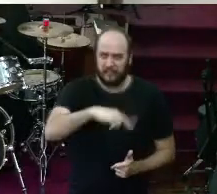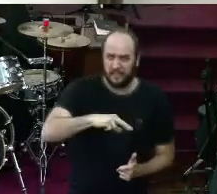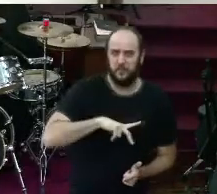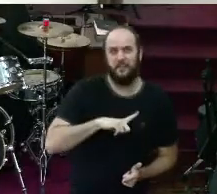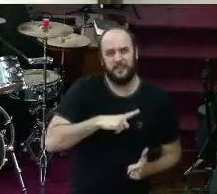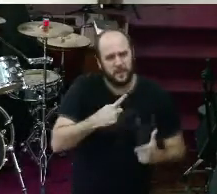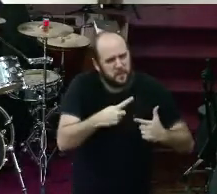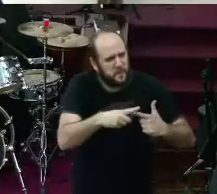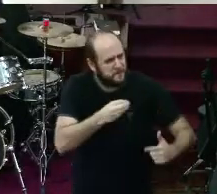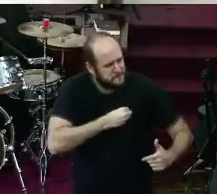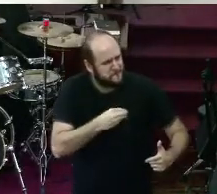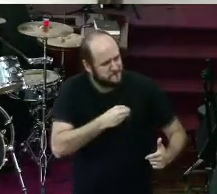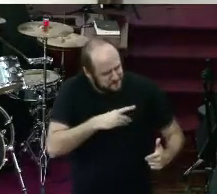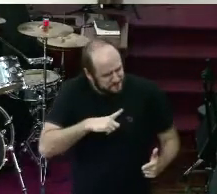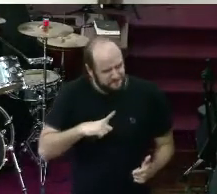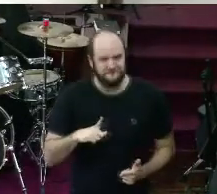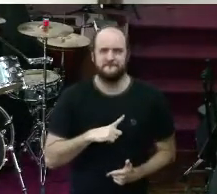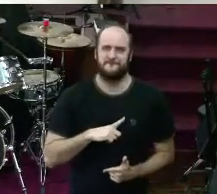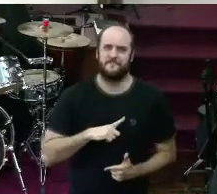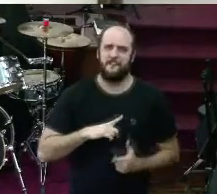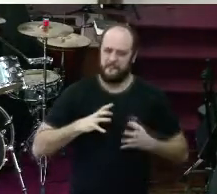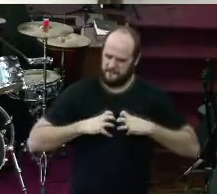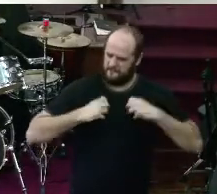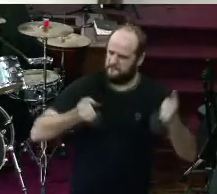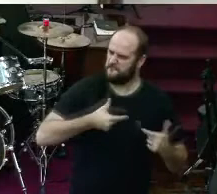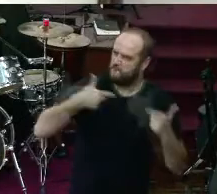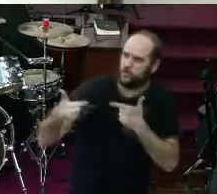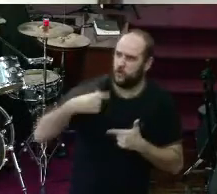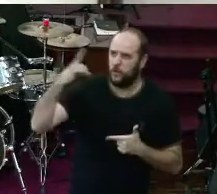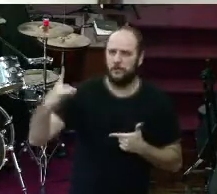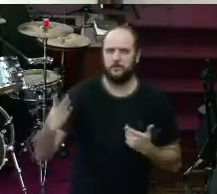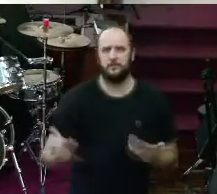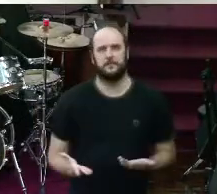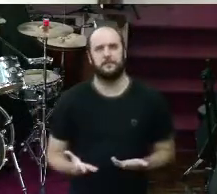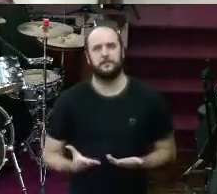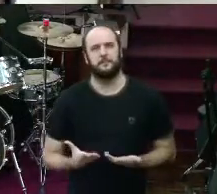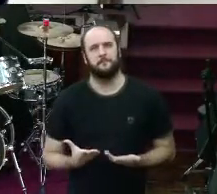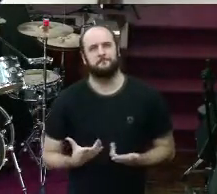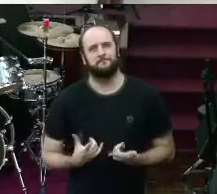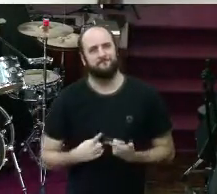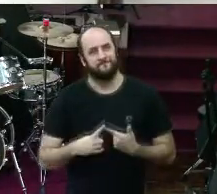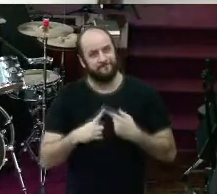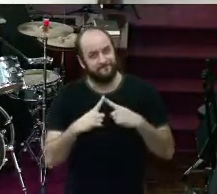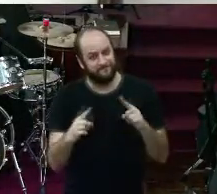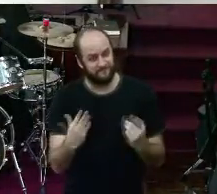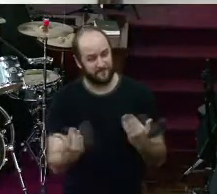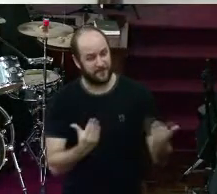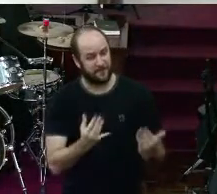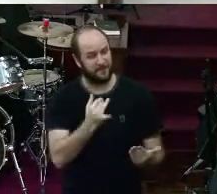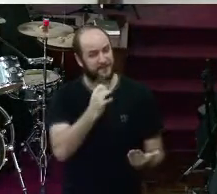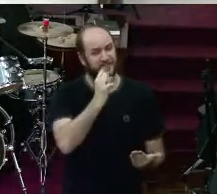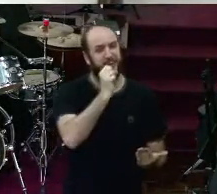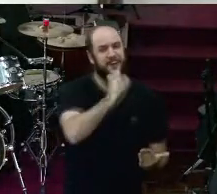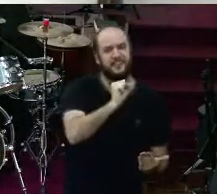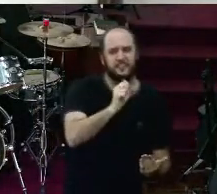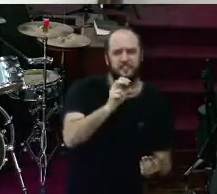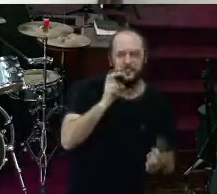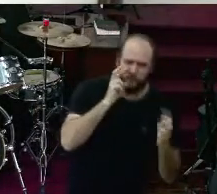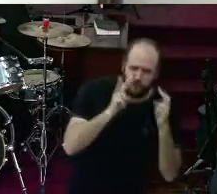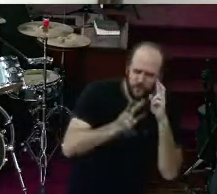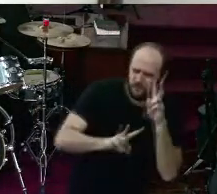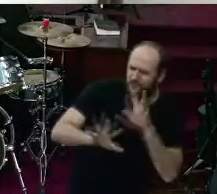e pecados, porque ele está em rebeldia contra Deus. Mas Isaías está recebendo da parte de Deus essa visão